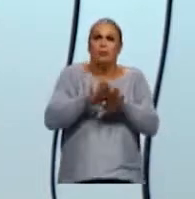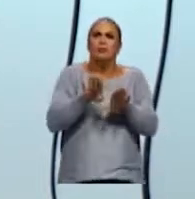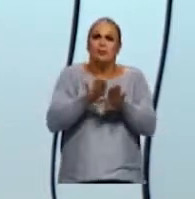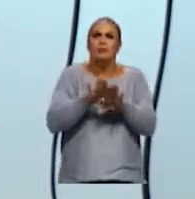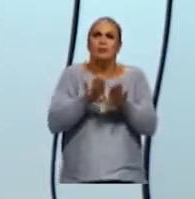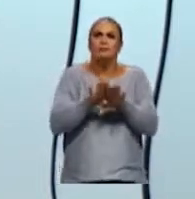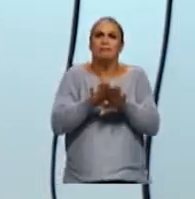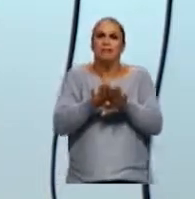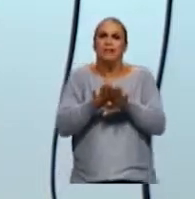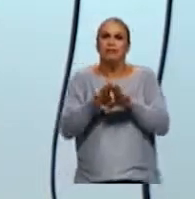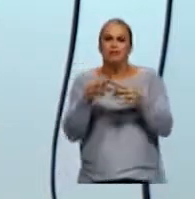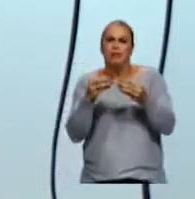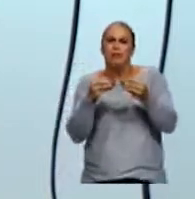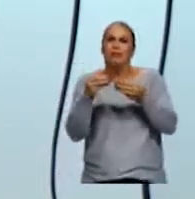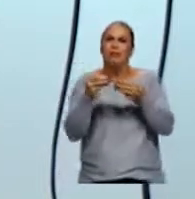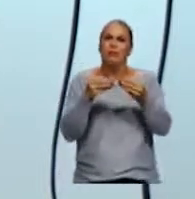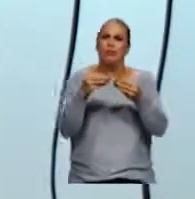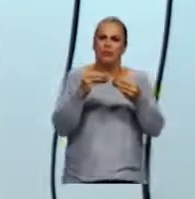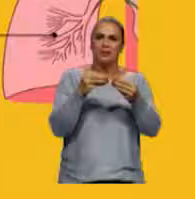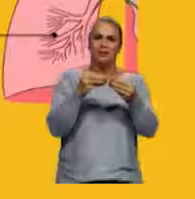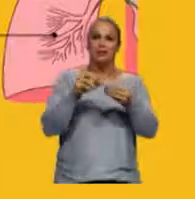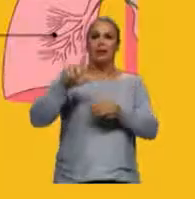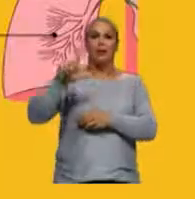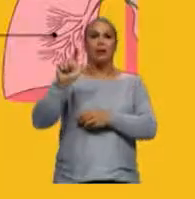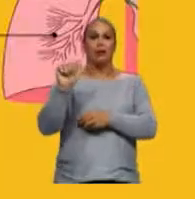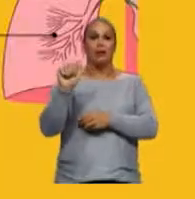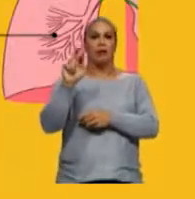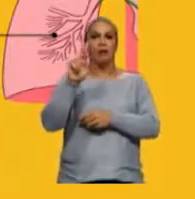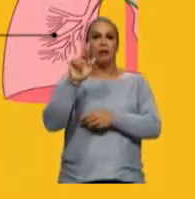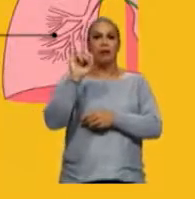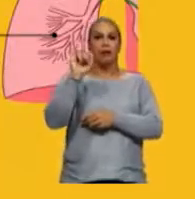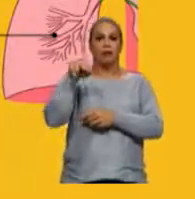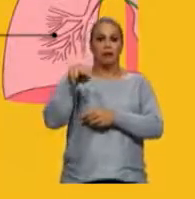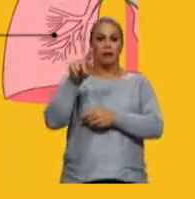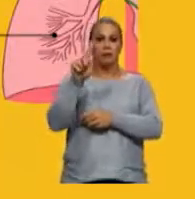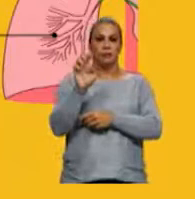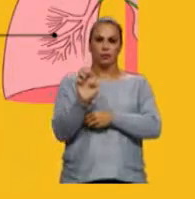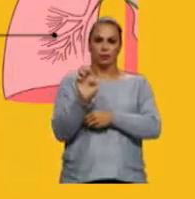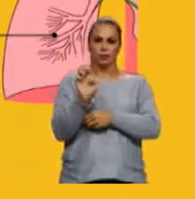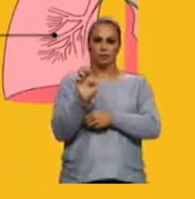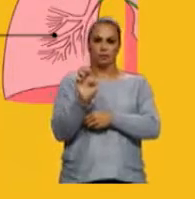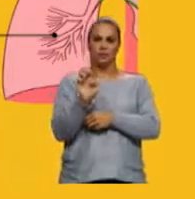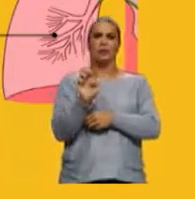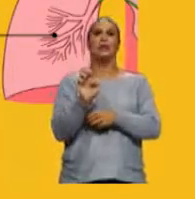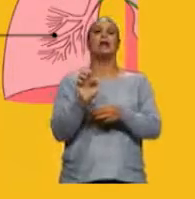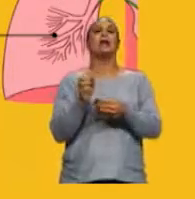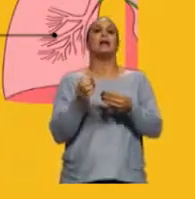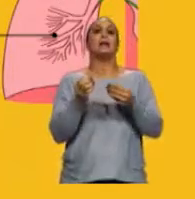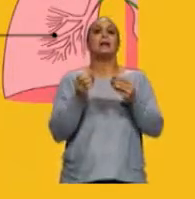ao órgão. Então, a laringe, ela vai, quando o ar penetra, ele passa